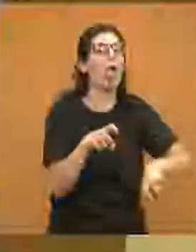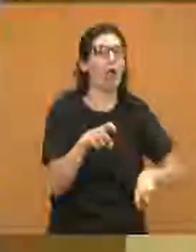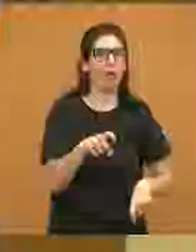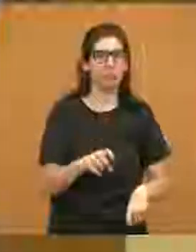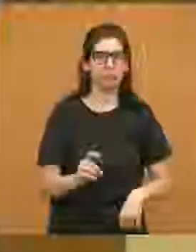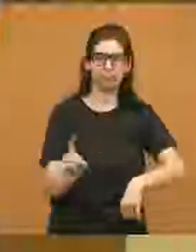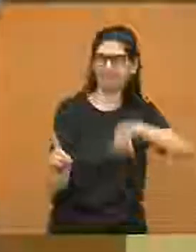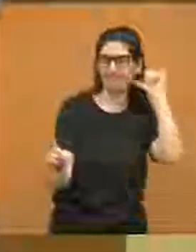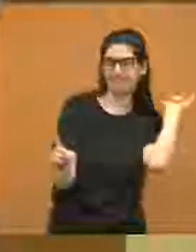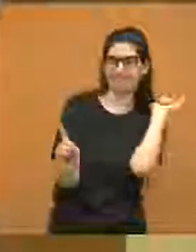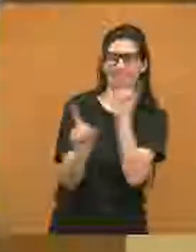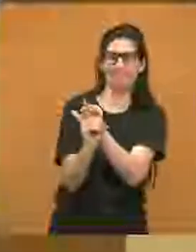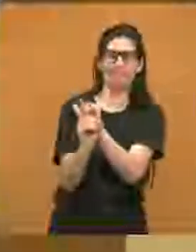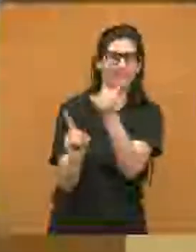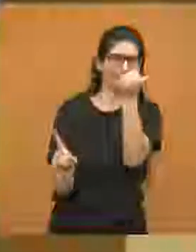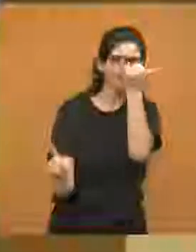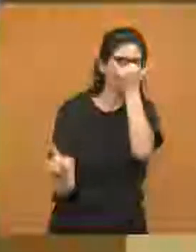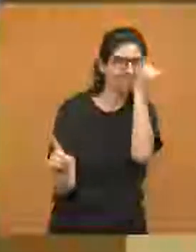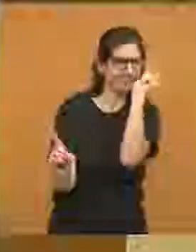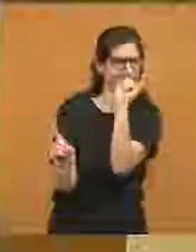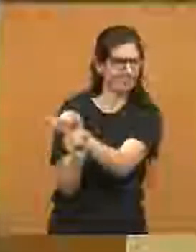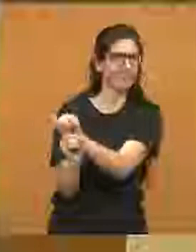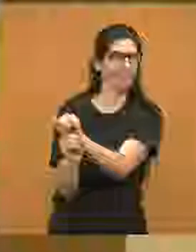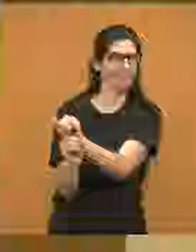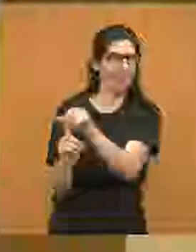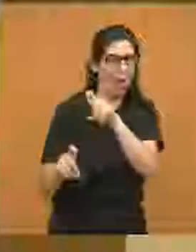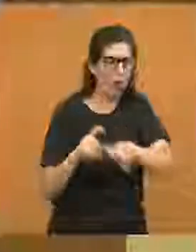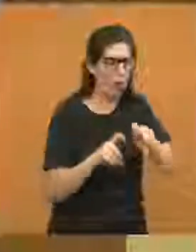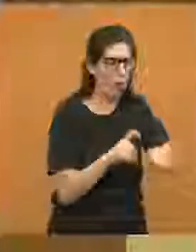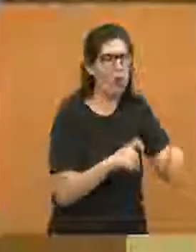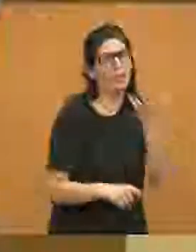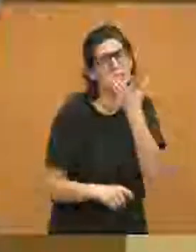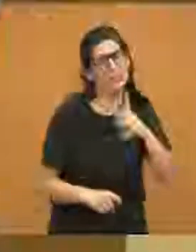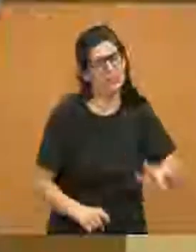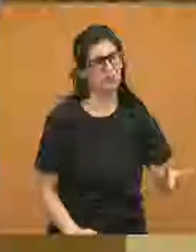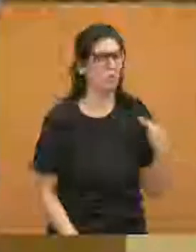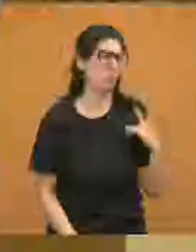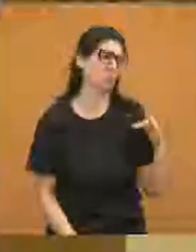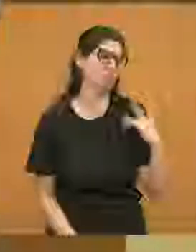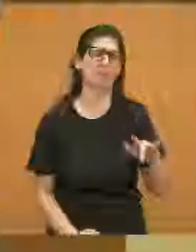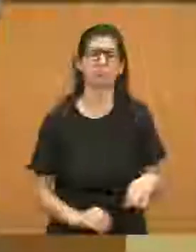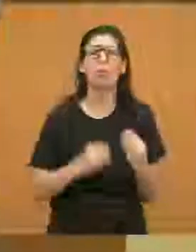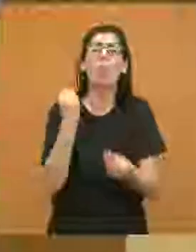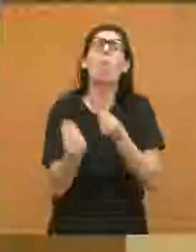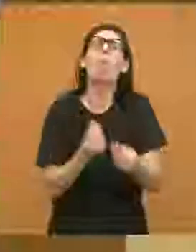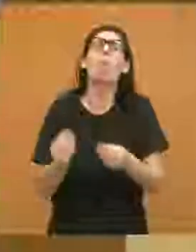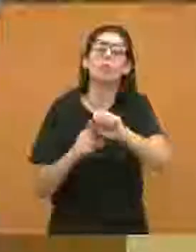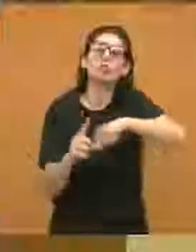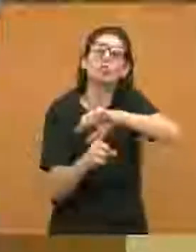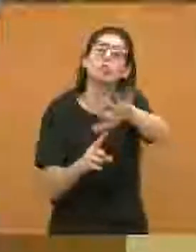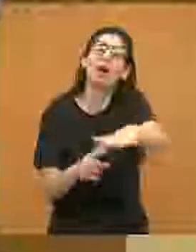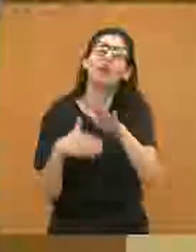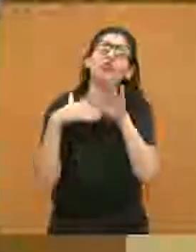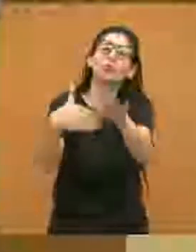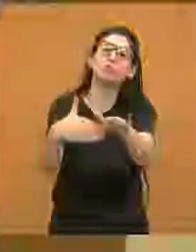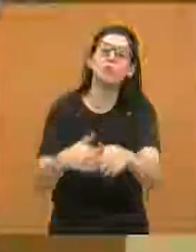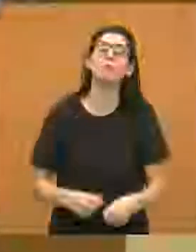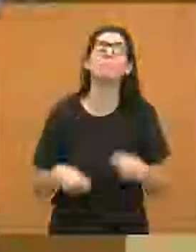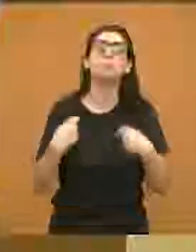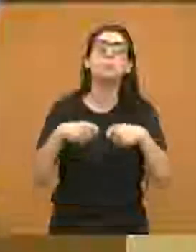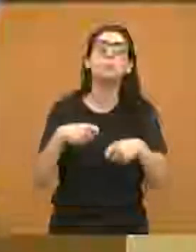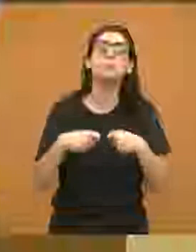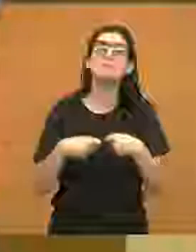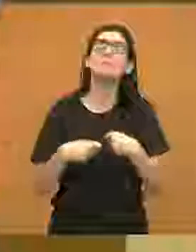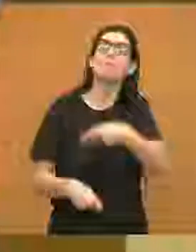cabe a gente denunciar de forma que a polícia, e aí no caso a Polícia